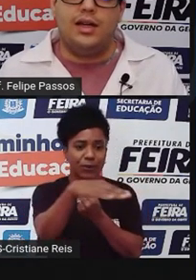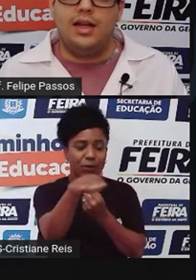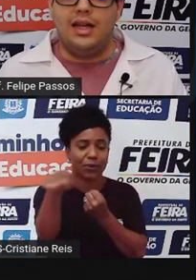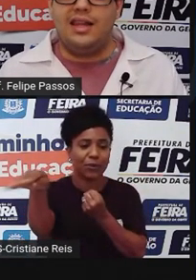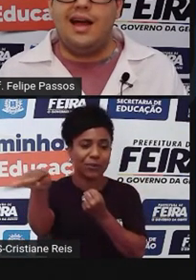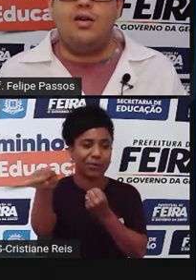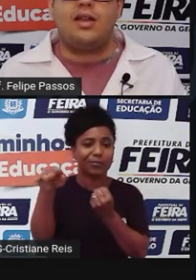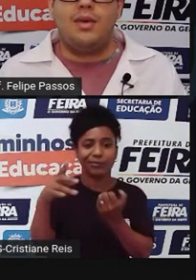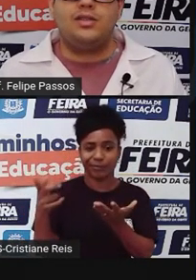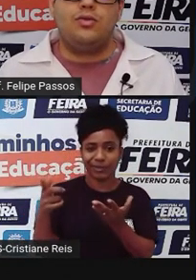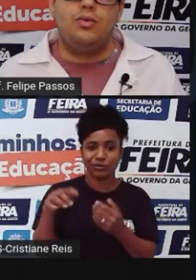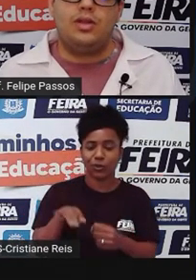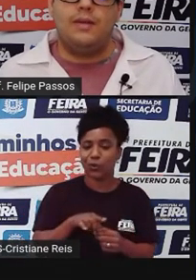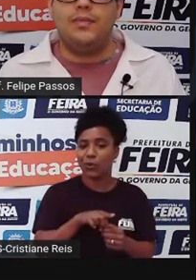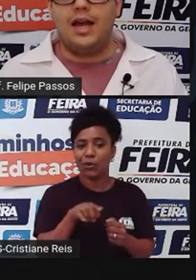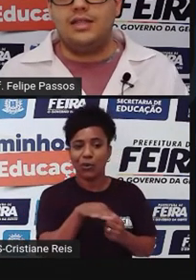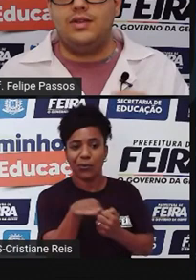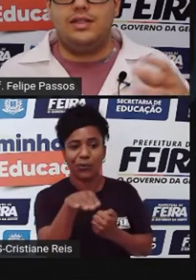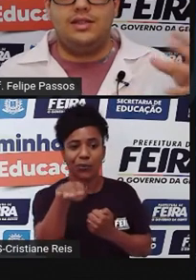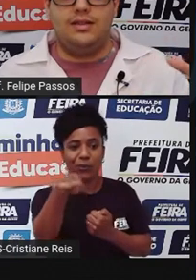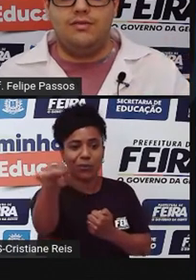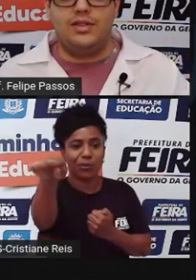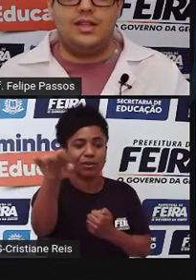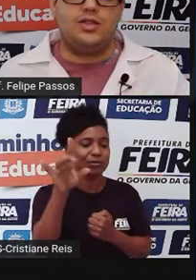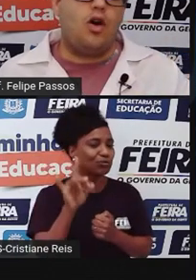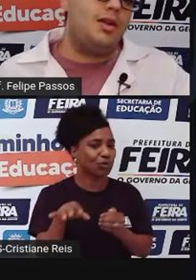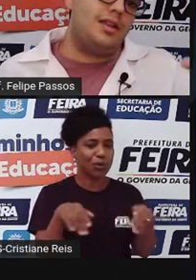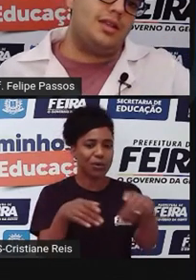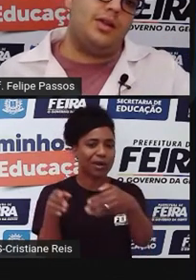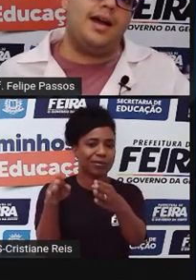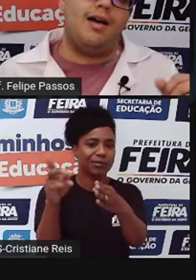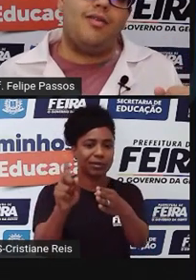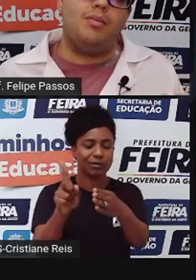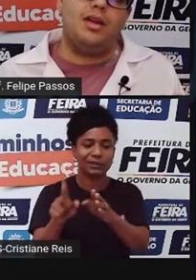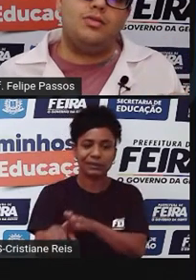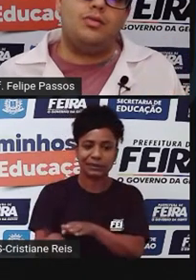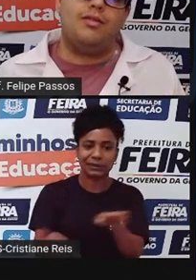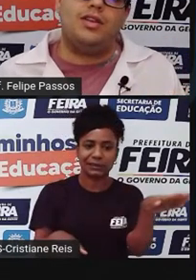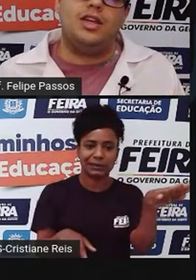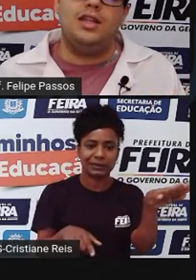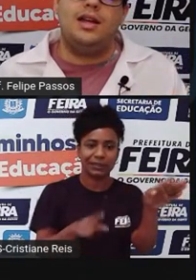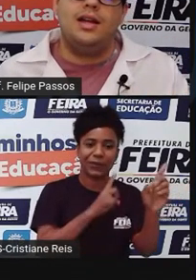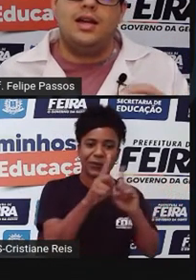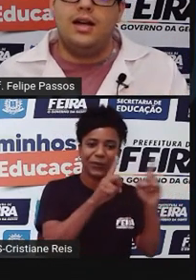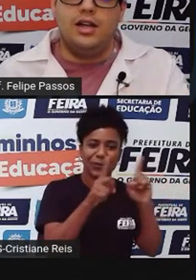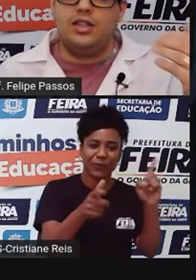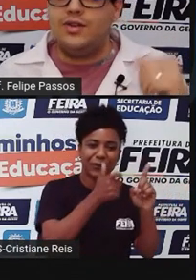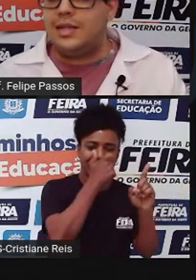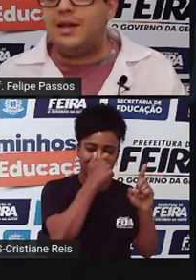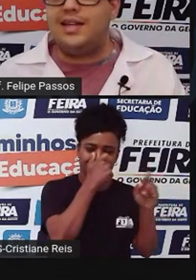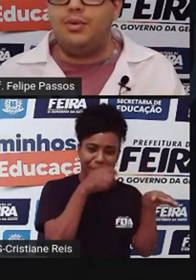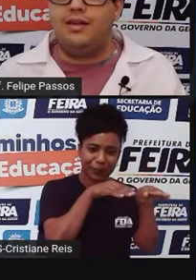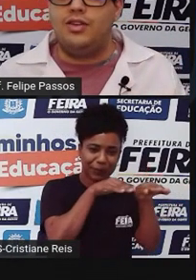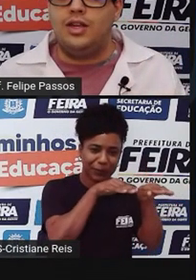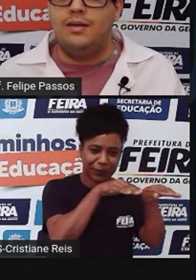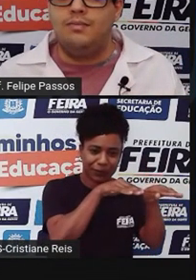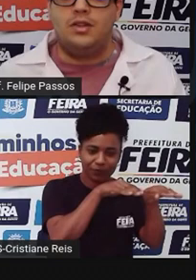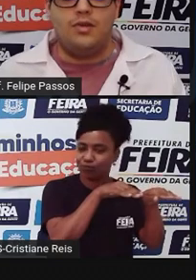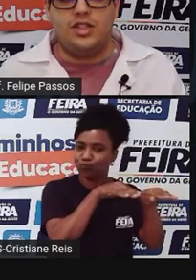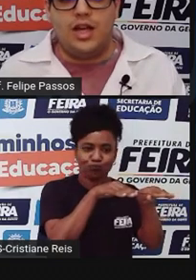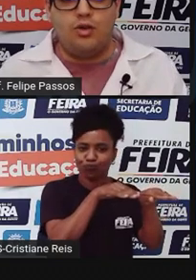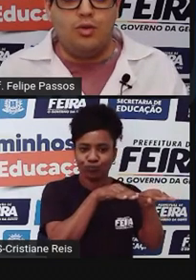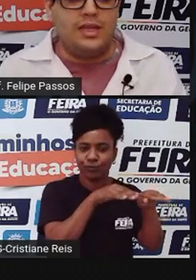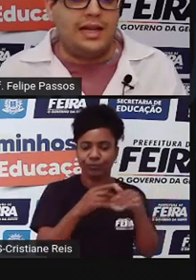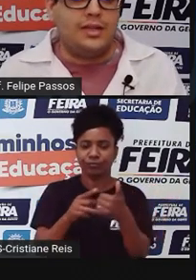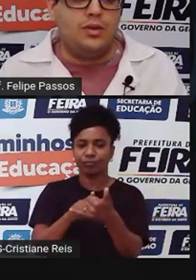não dá só a rota ele da rota mais curta Às vezes você descobre que tá tendo engarrafamento na Avenida antes de você passar pela